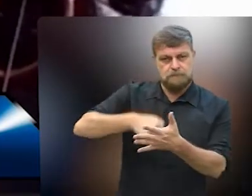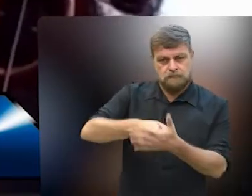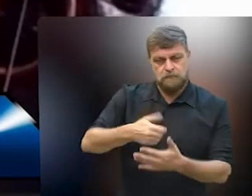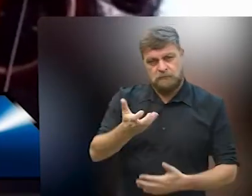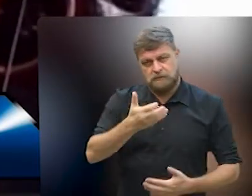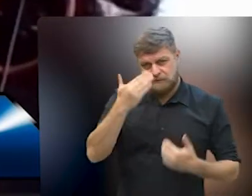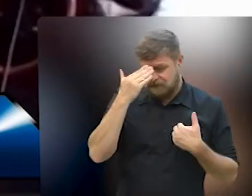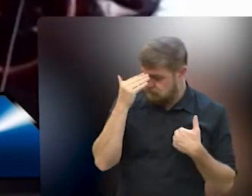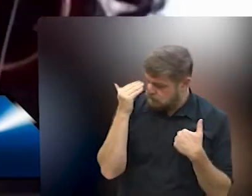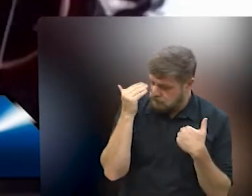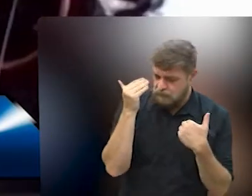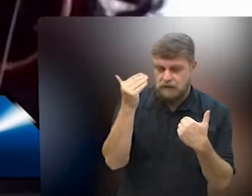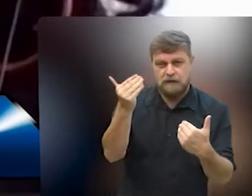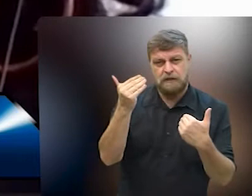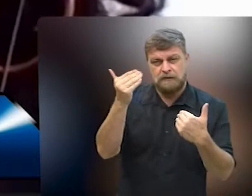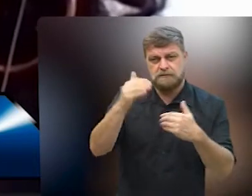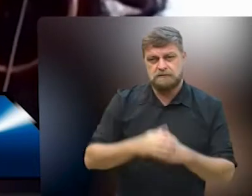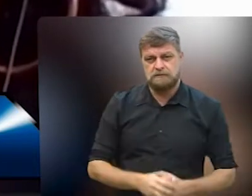Então, agradecer